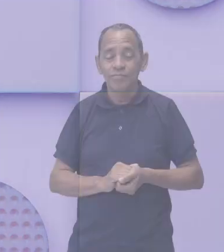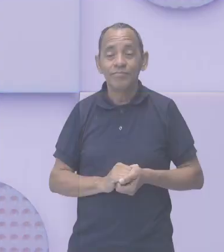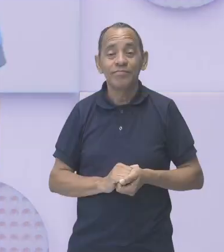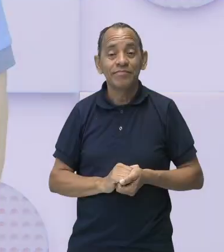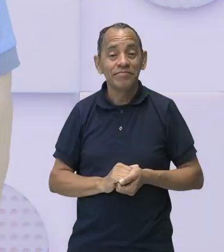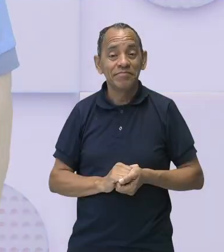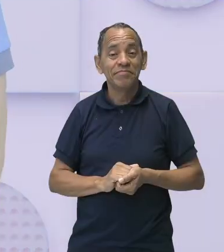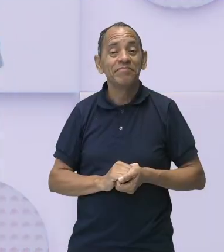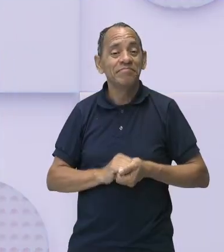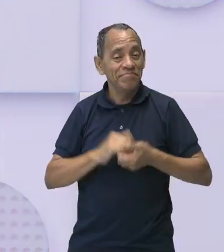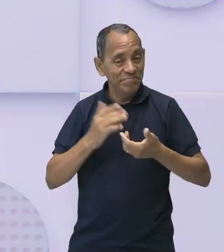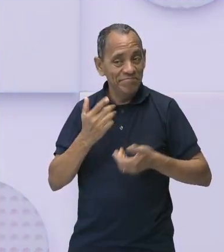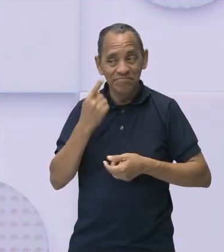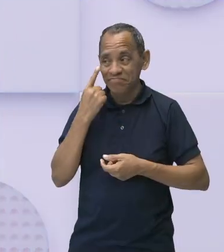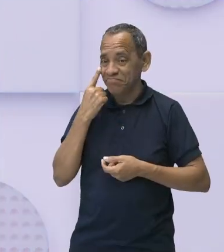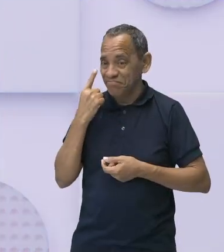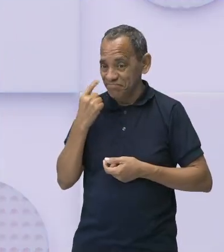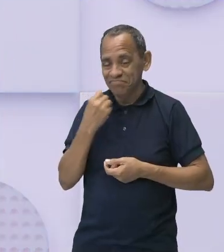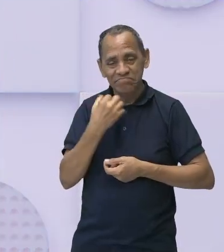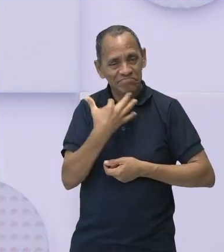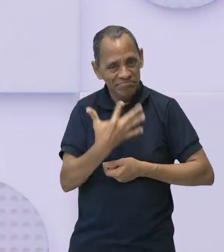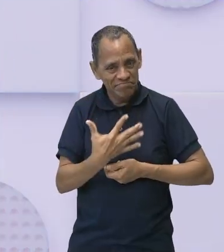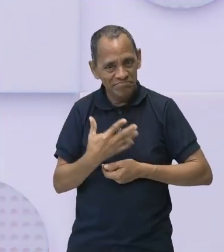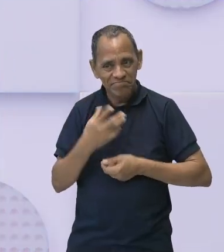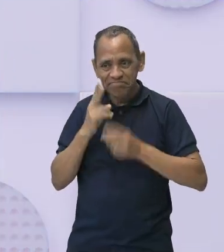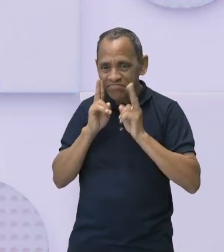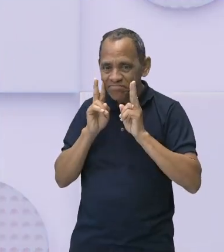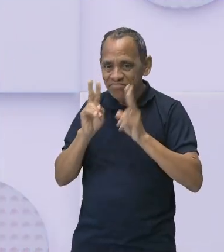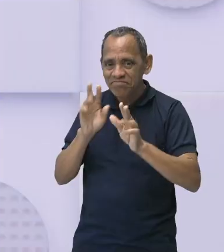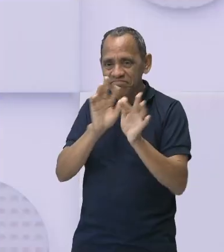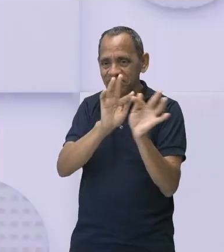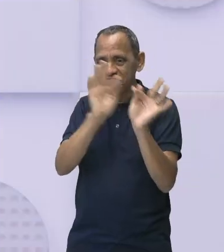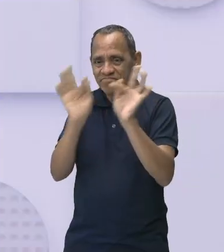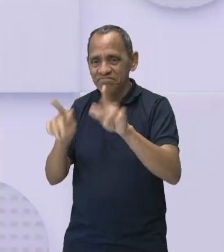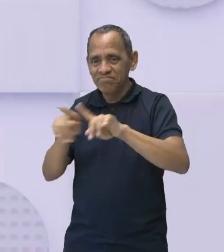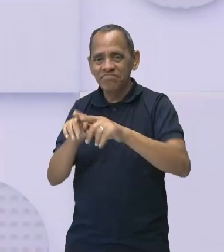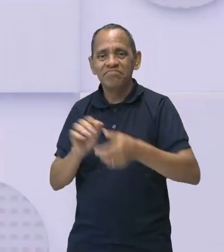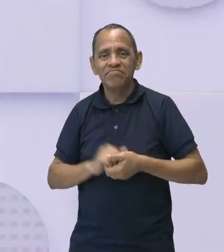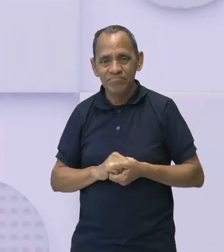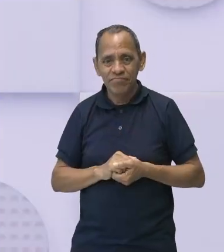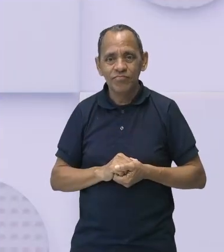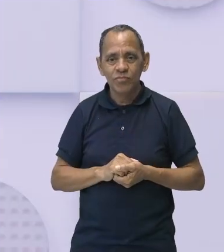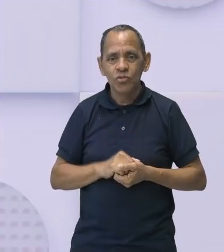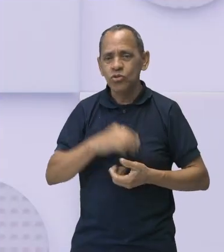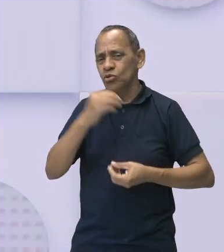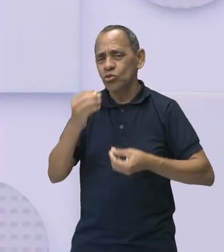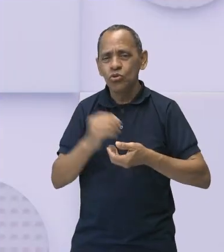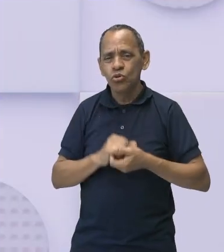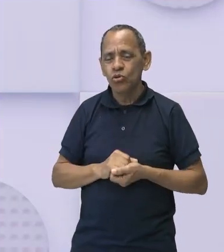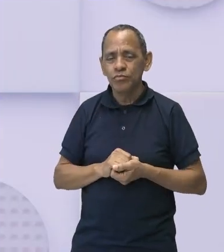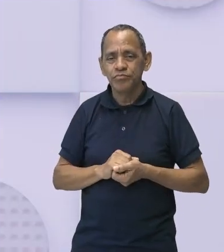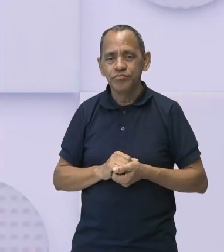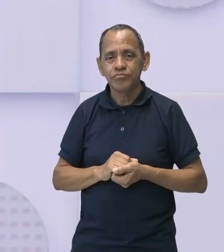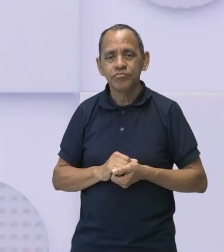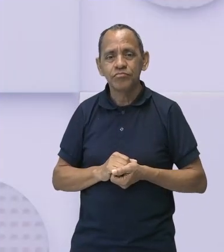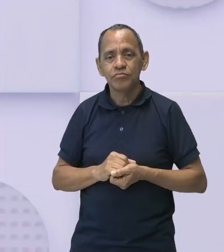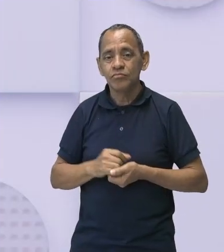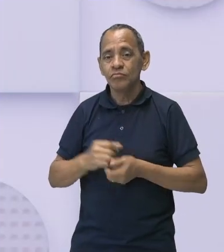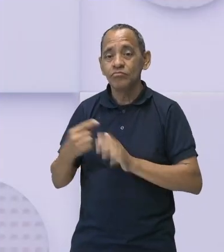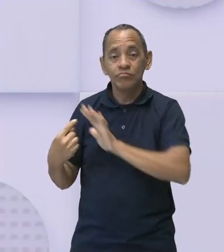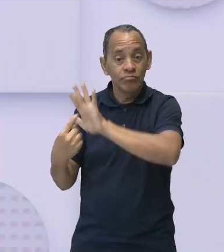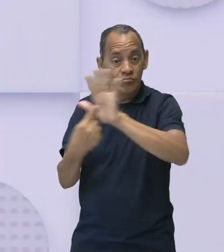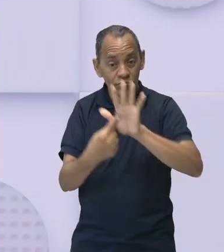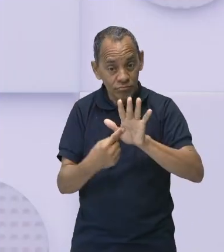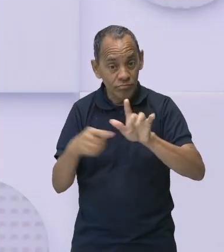Então, que bom que você viu essa animação. E essa animação ela vem nos iluminar em